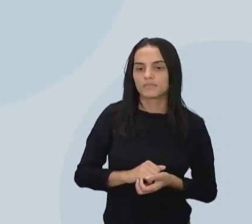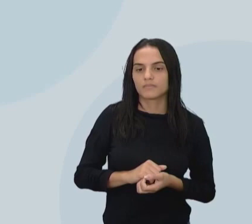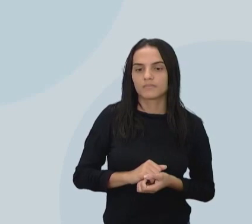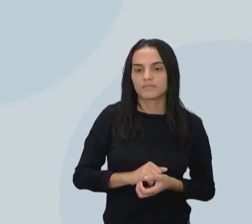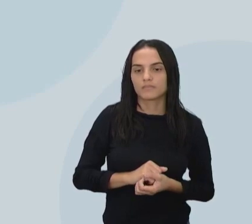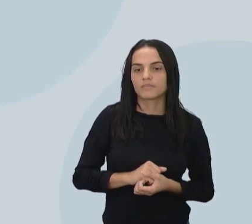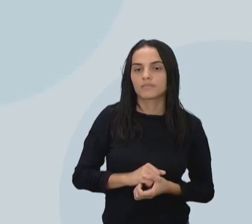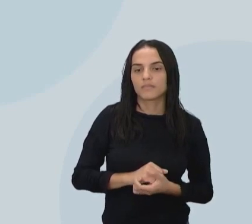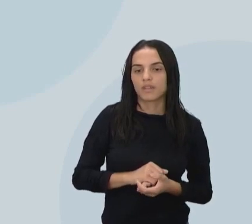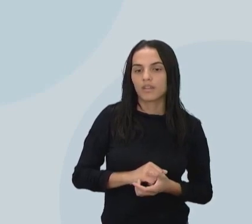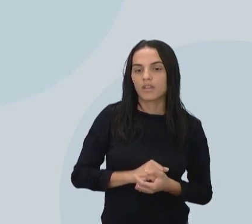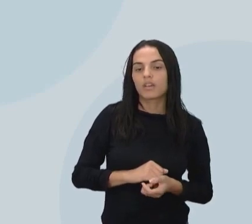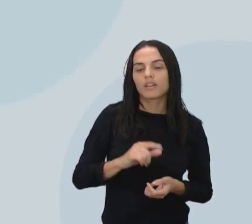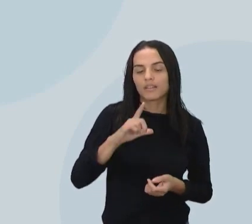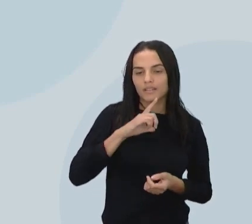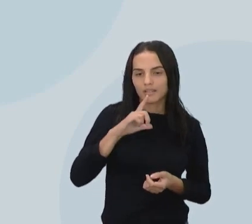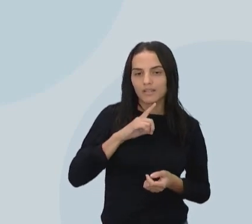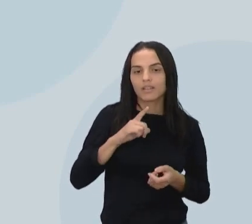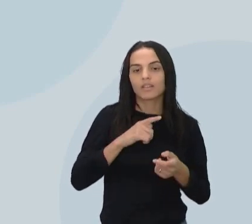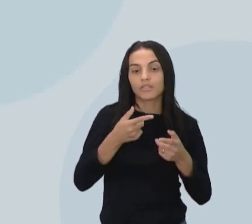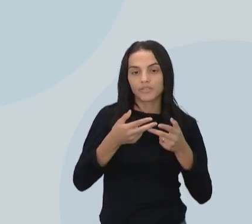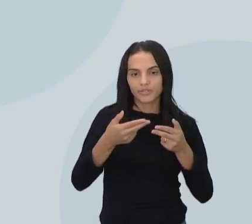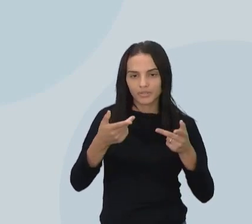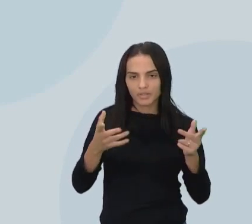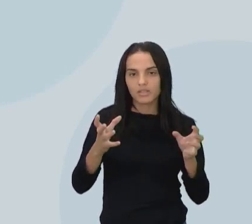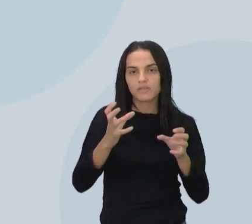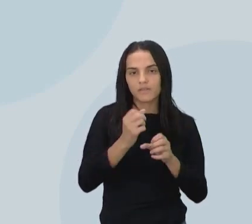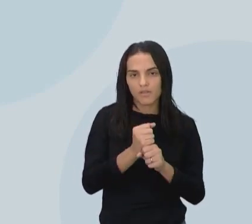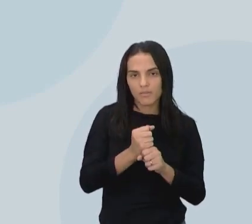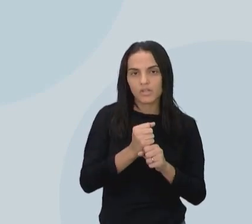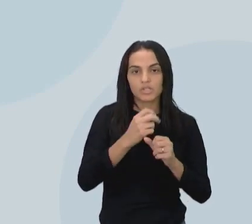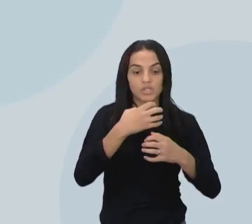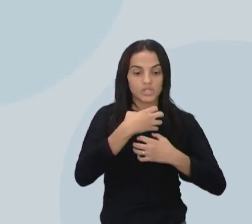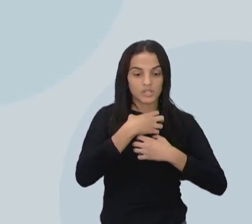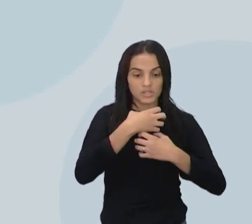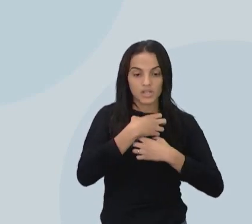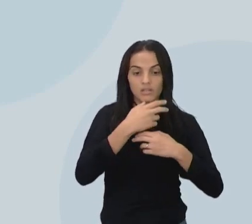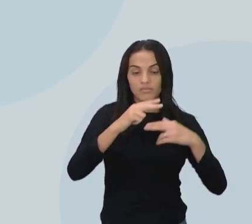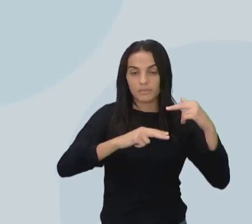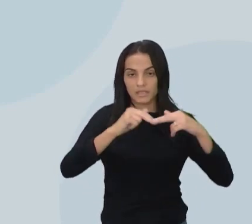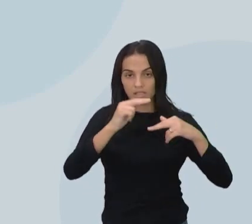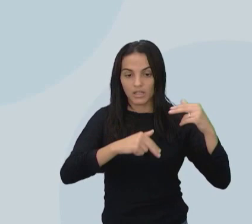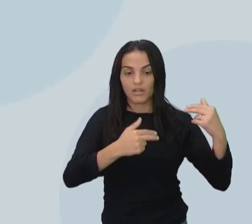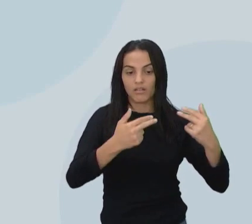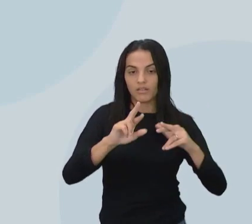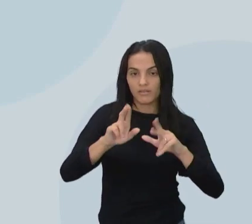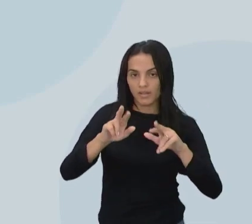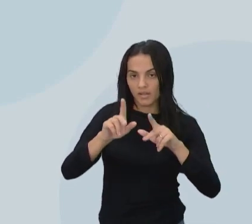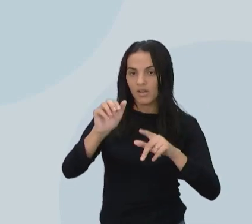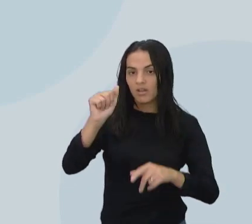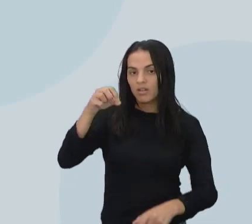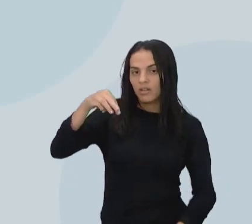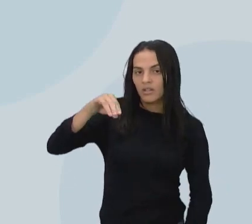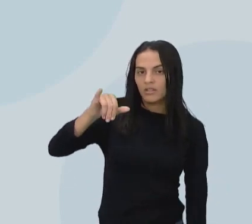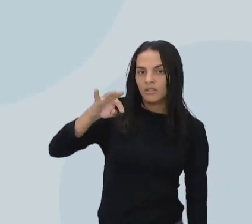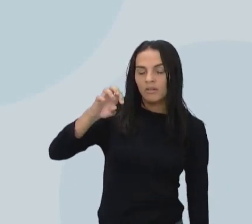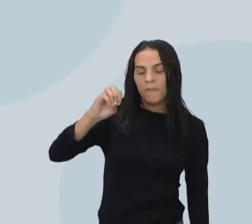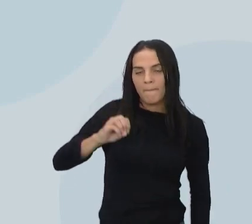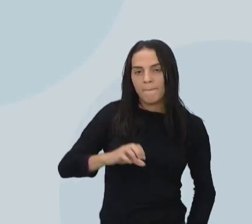o amianto ele tem vários formatos, né? Várias formas, vários tipos de amianto. E aí essa o mais fórmula comum vai mudar. era o